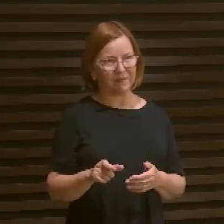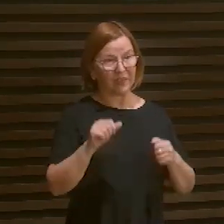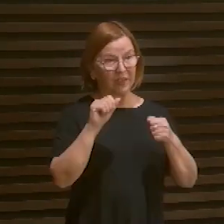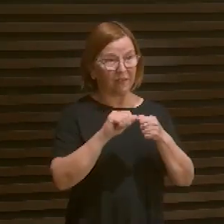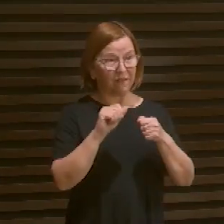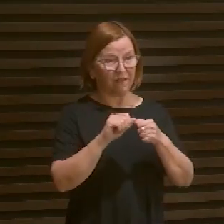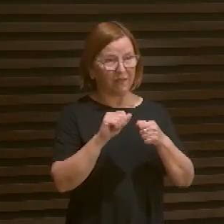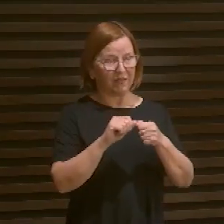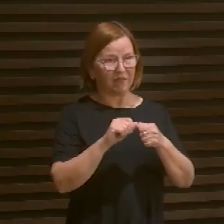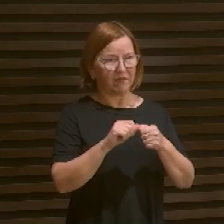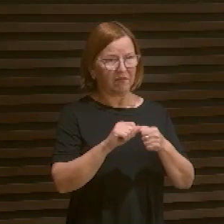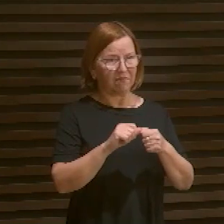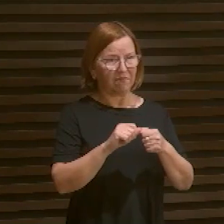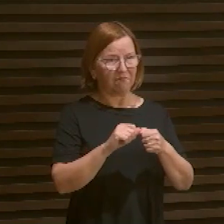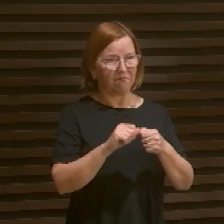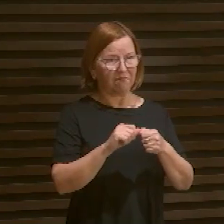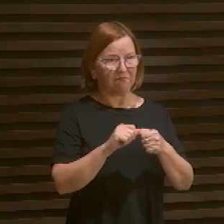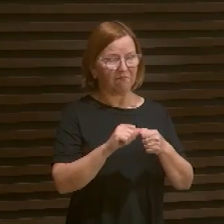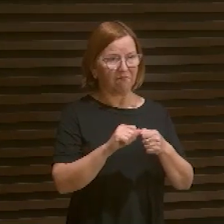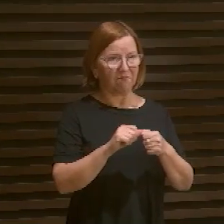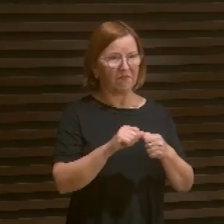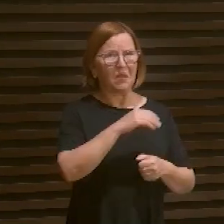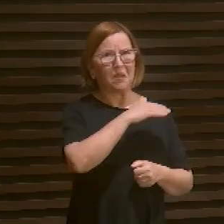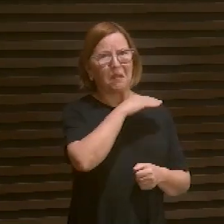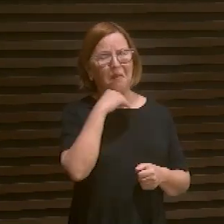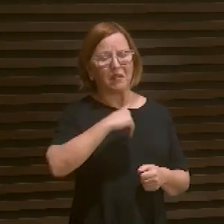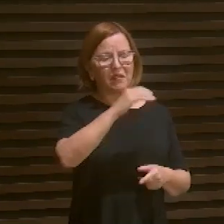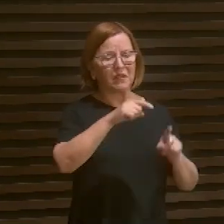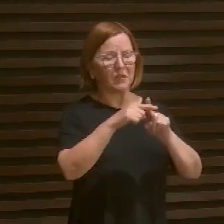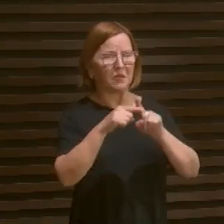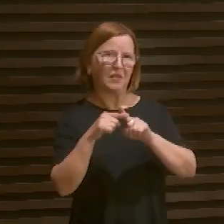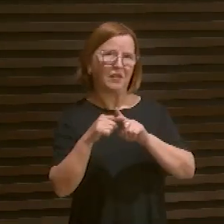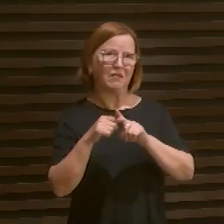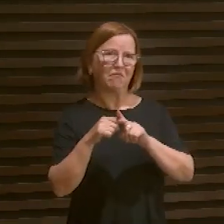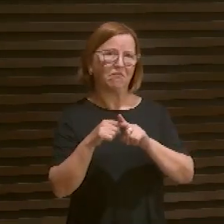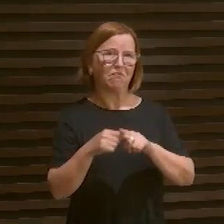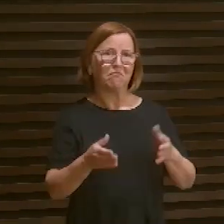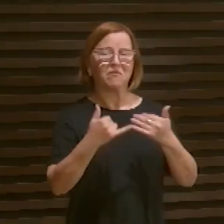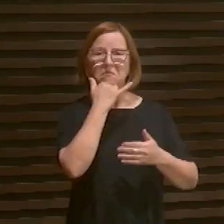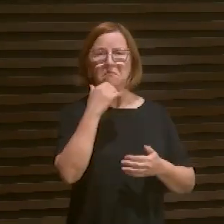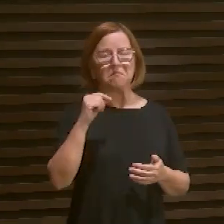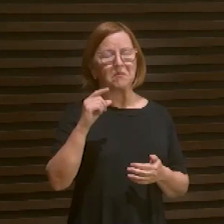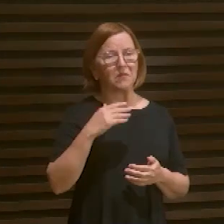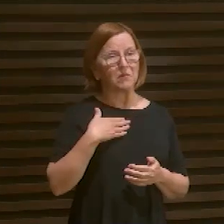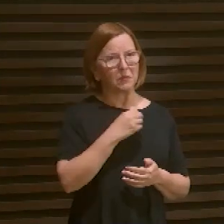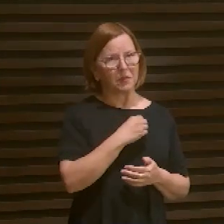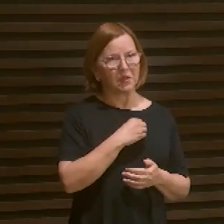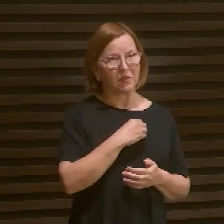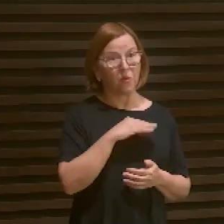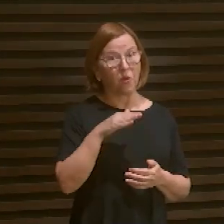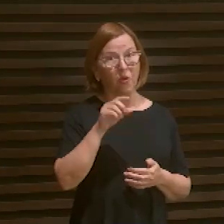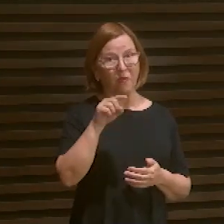realizou uma morte lá no Calvário há muito tempo para perdoar os meus pecados? Ou você tem